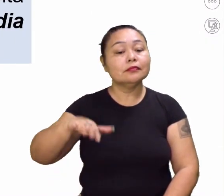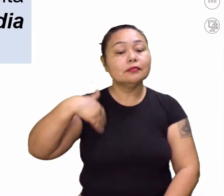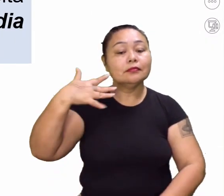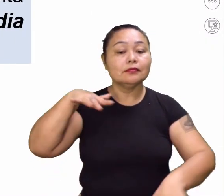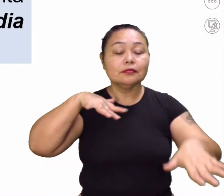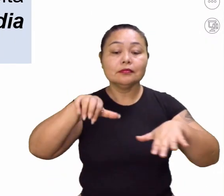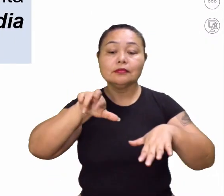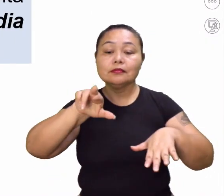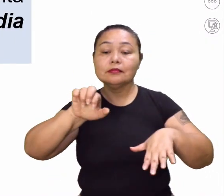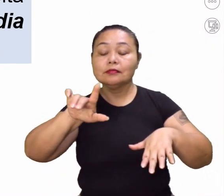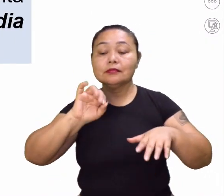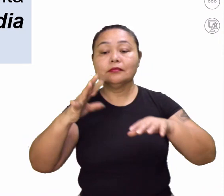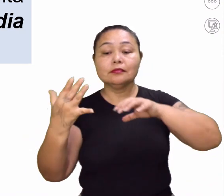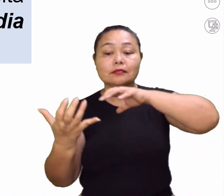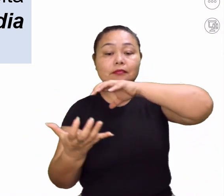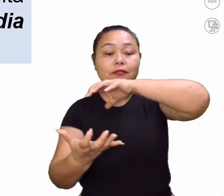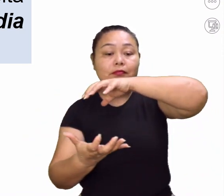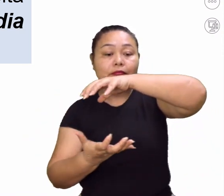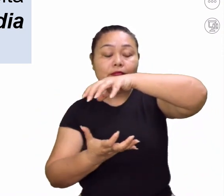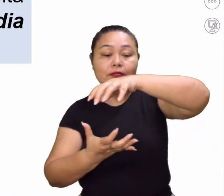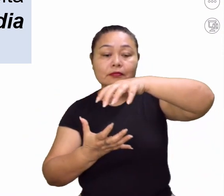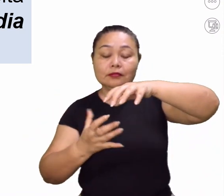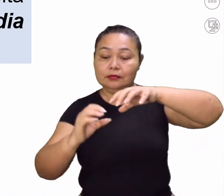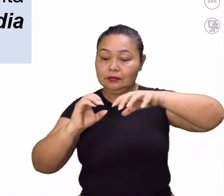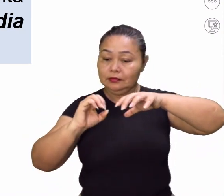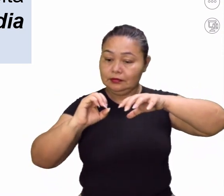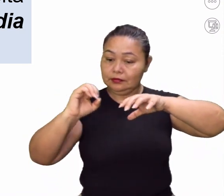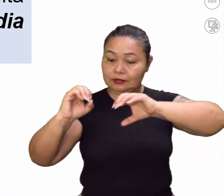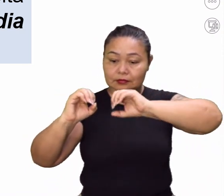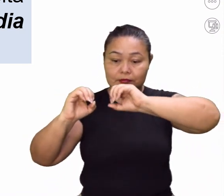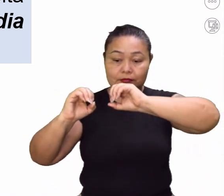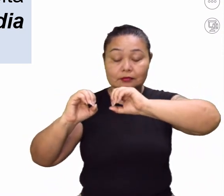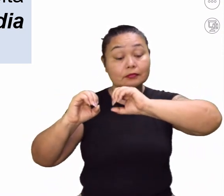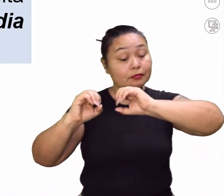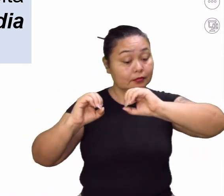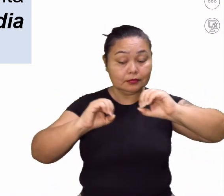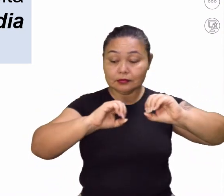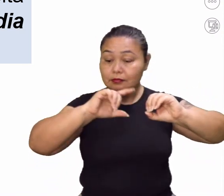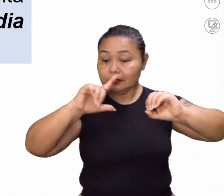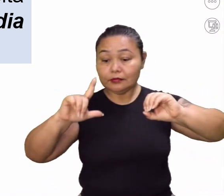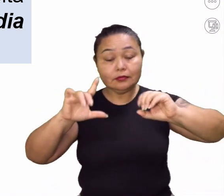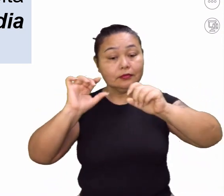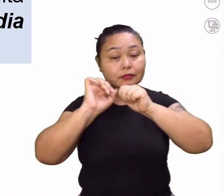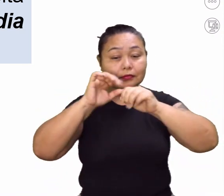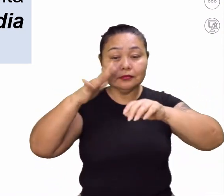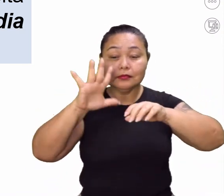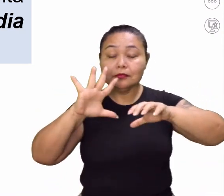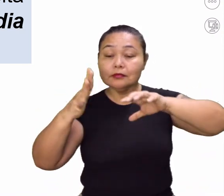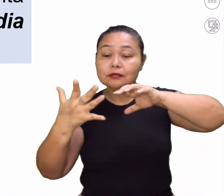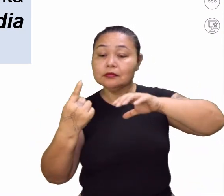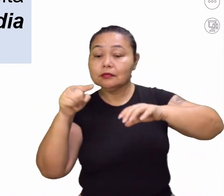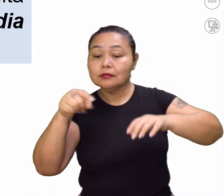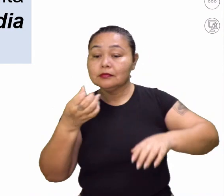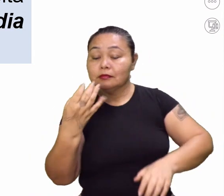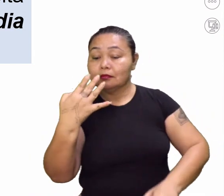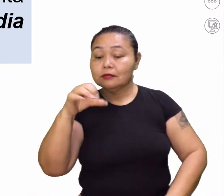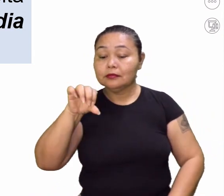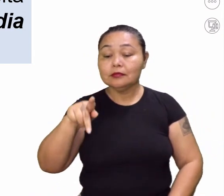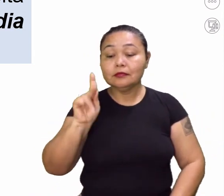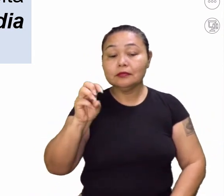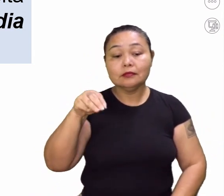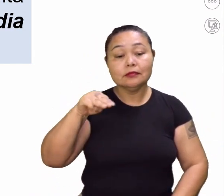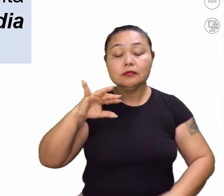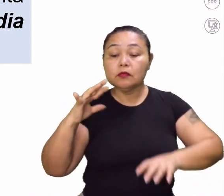Durante o movimento de rotação, o planeta gira de oeste para leste a uma velocidade média de